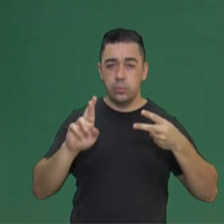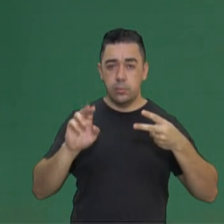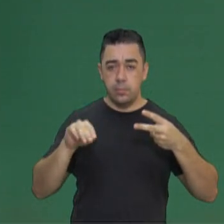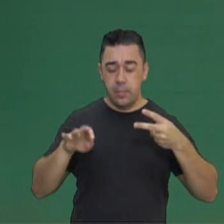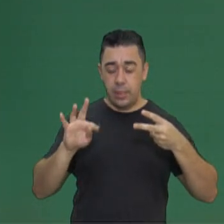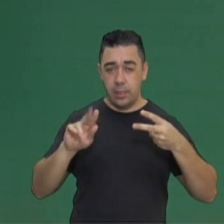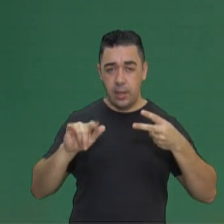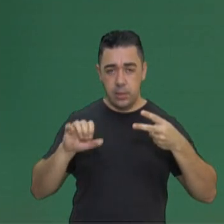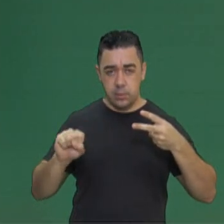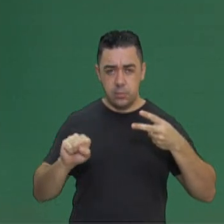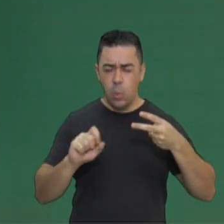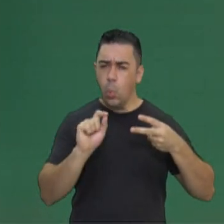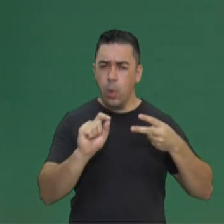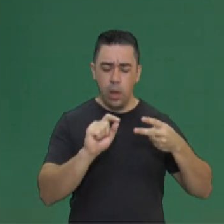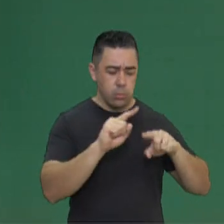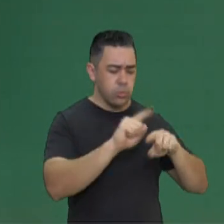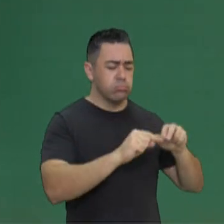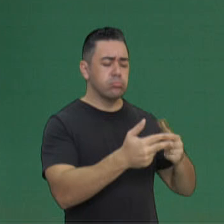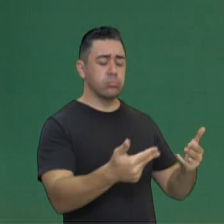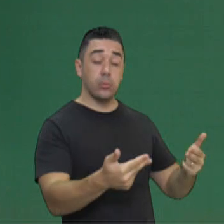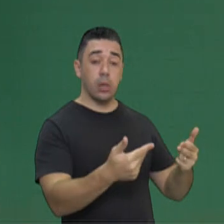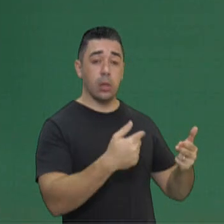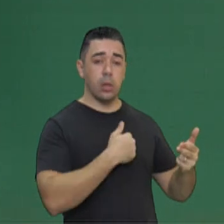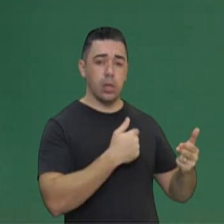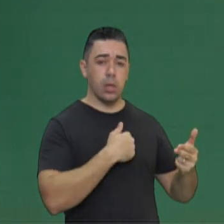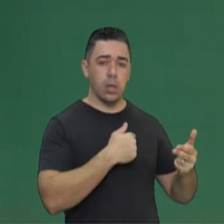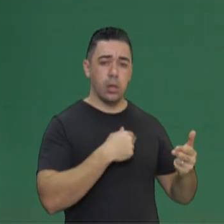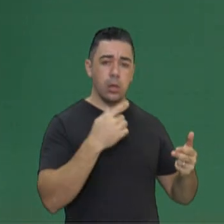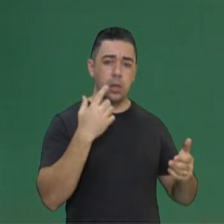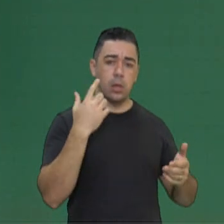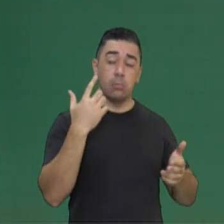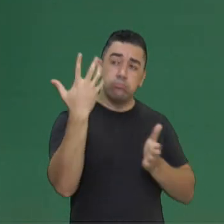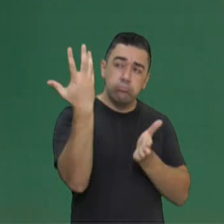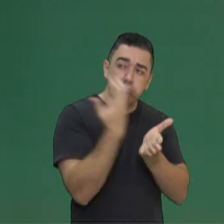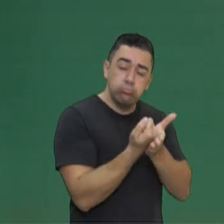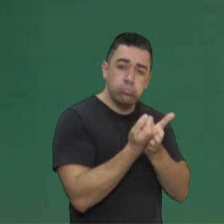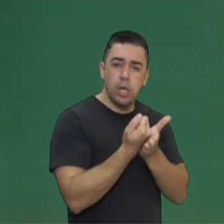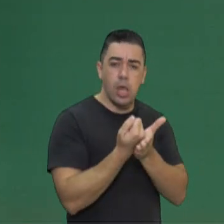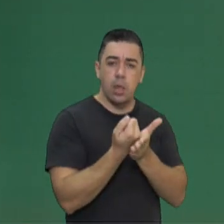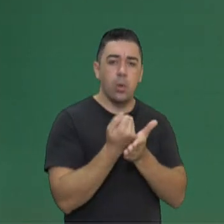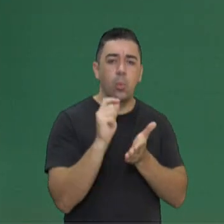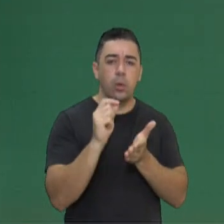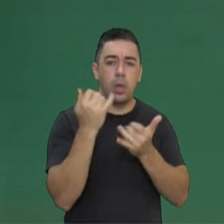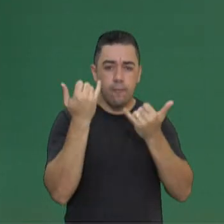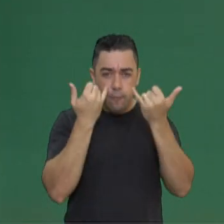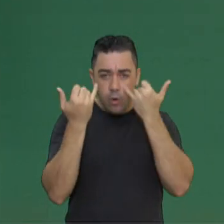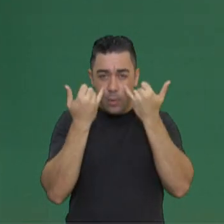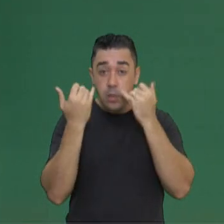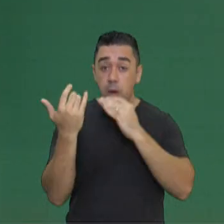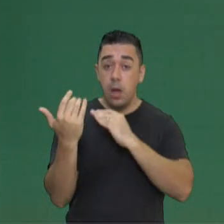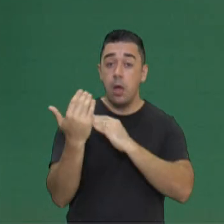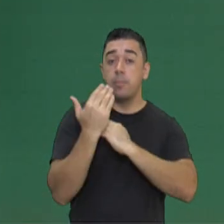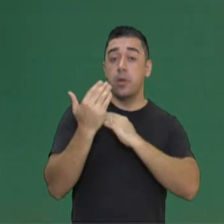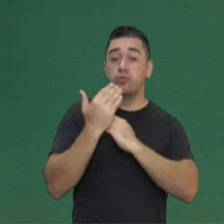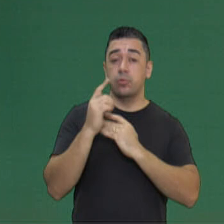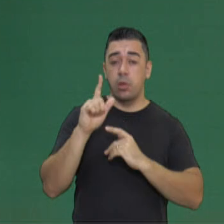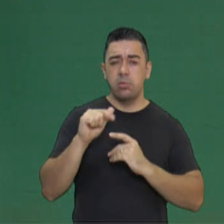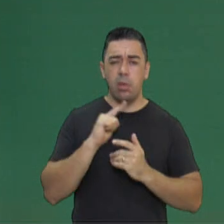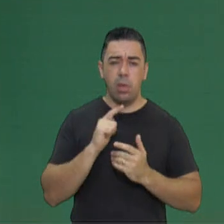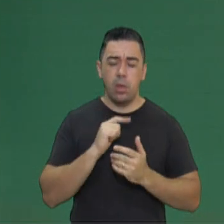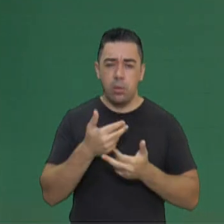aquelas que vão ser coletadas, essas informações, por meio da ajuda de